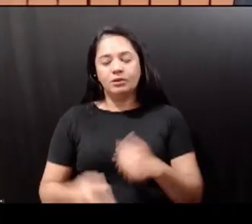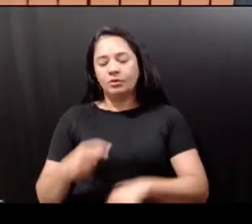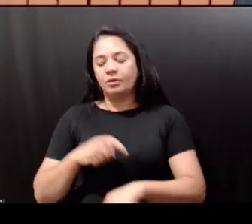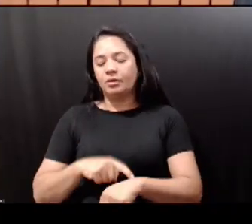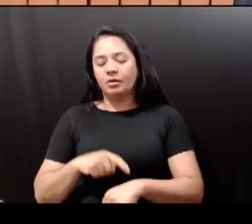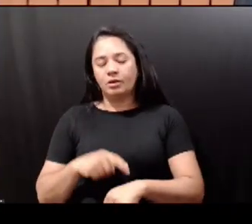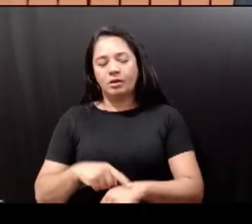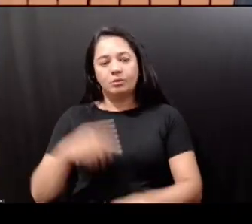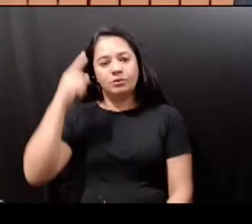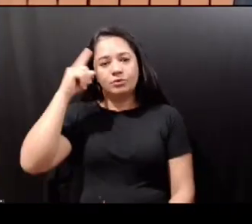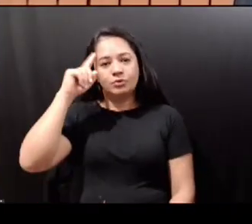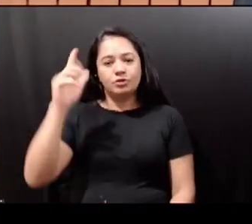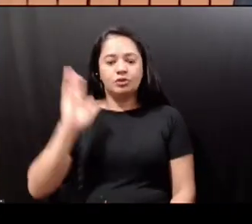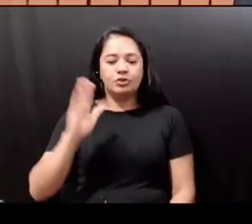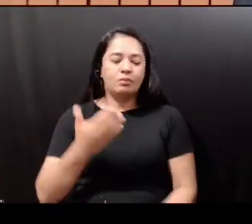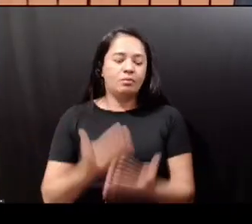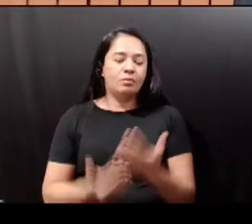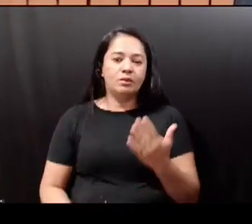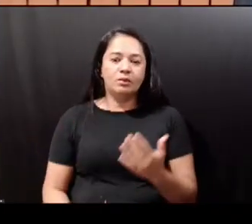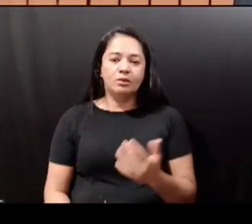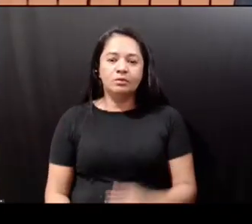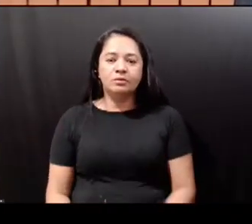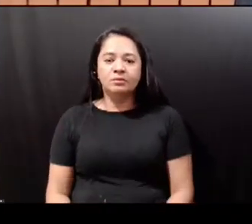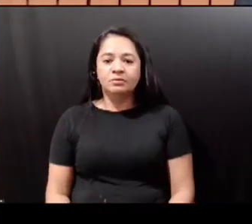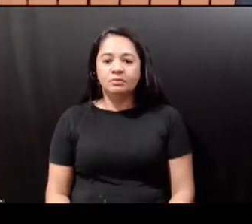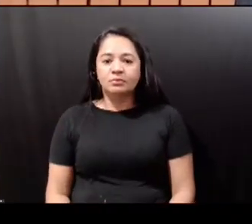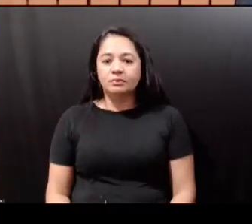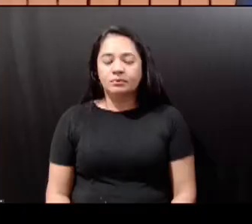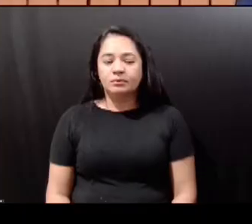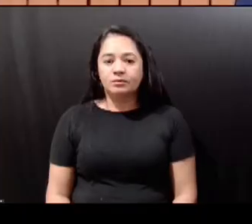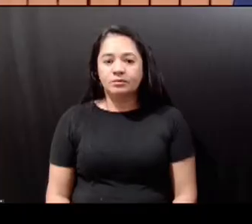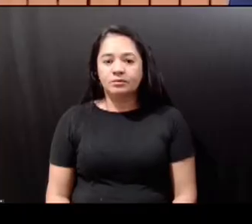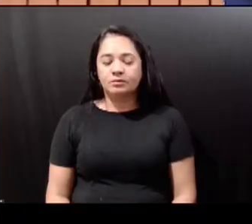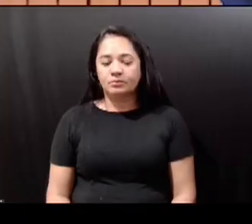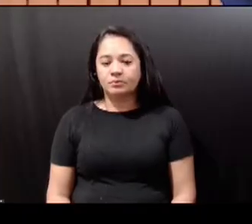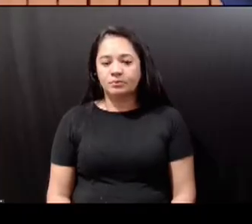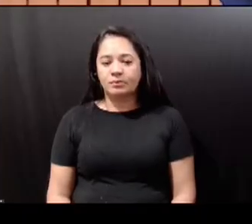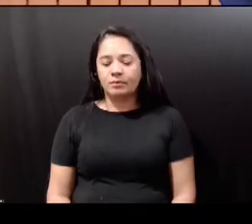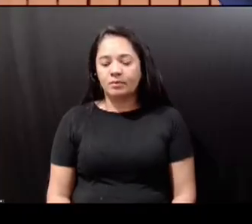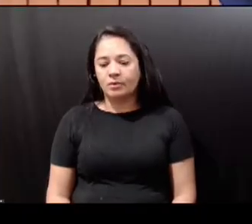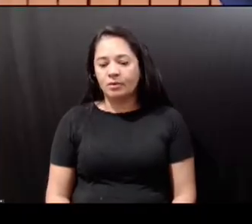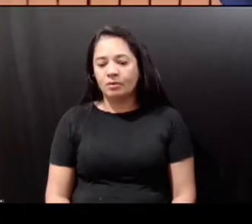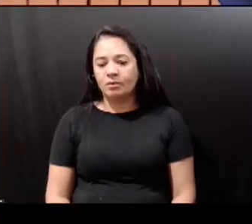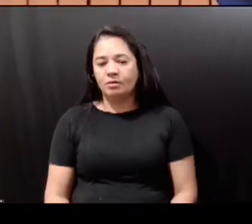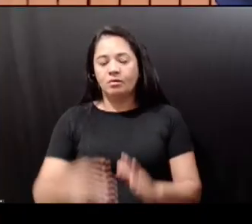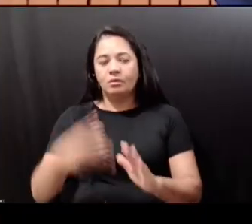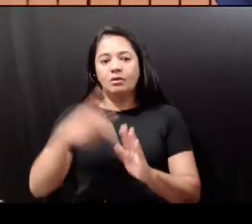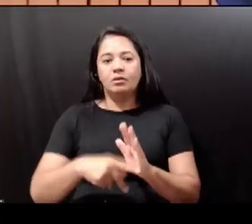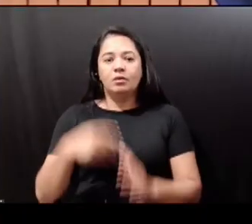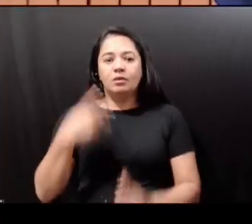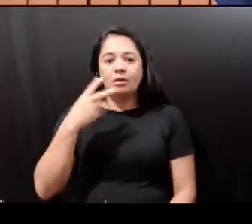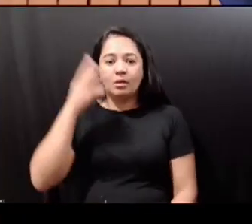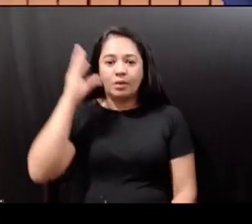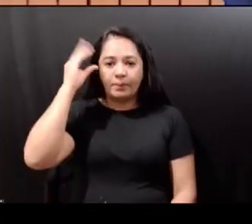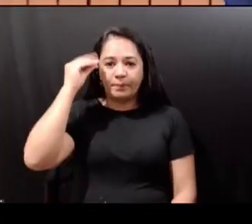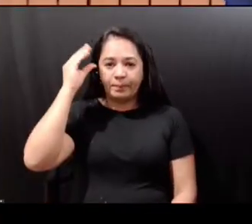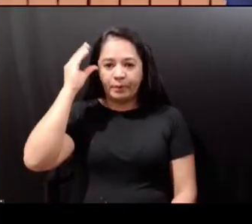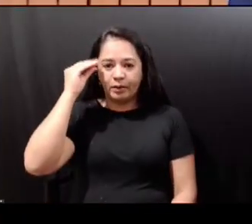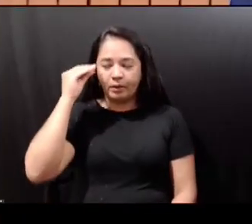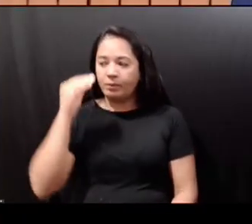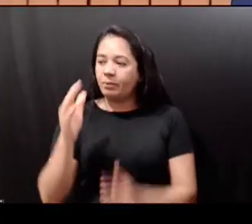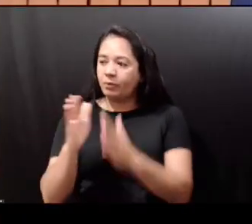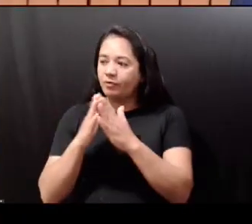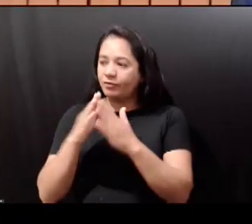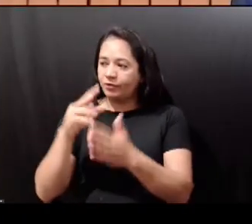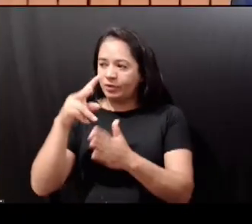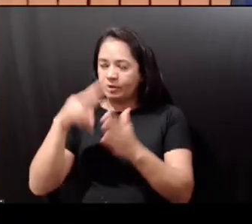E de você ter o ressarcimento dessa passagem. Vou passar aqui o projeto para o vereador Benê Lima. Lê esse projeto para a gente, para que você que